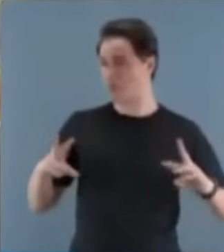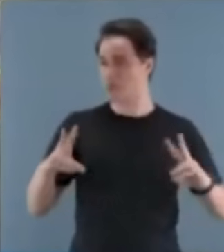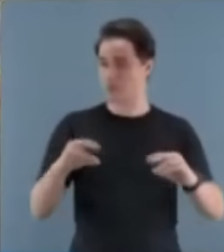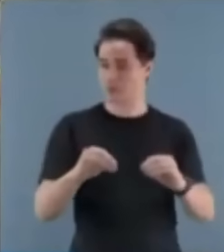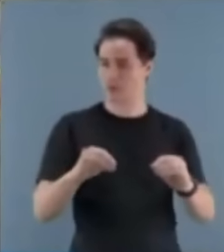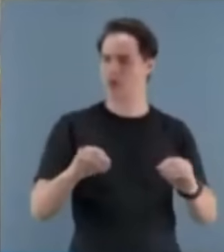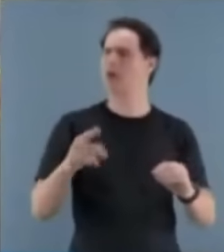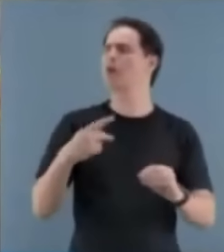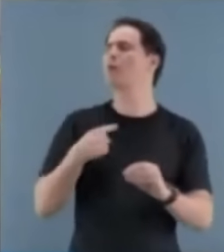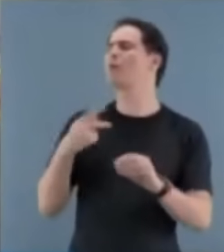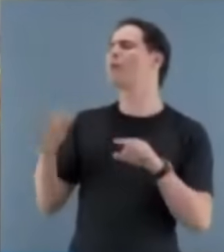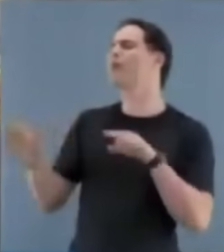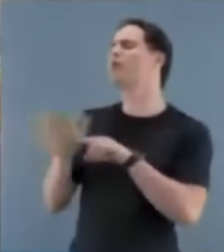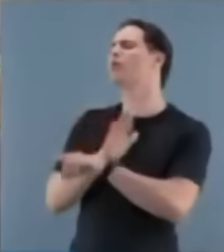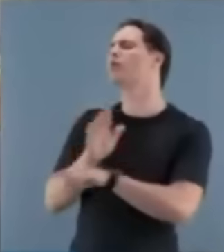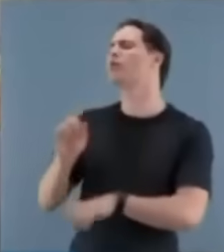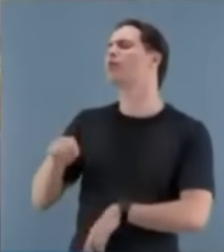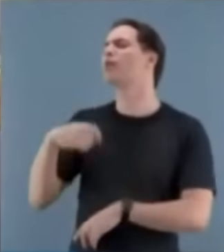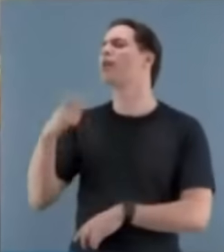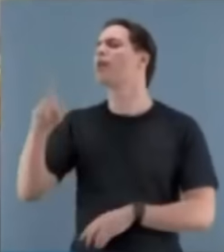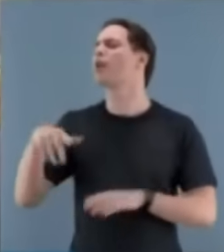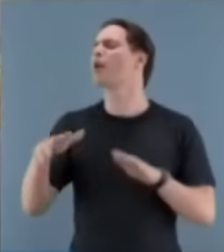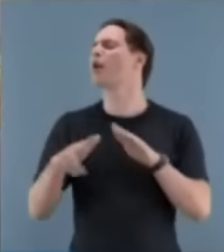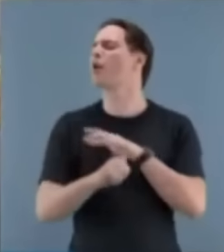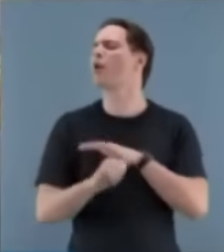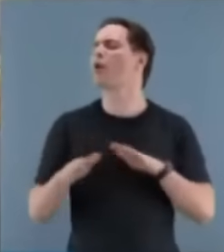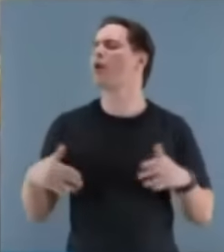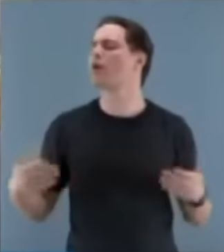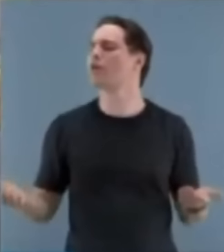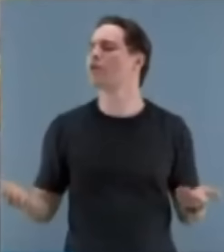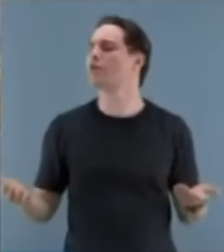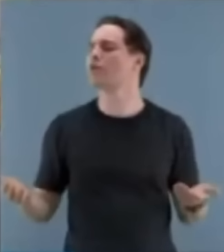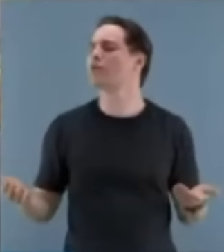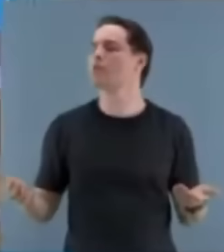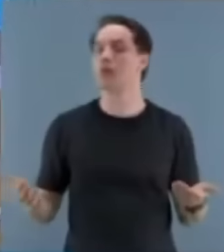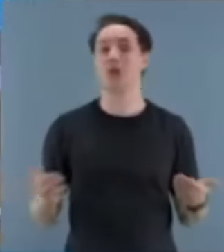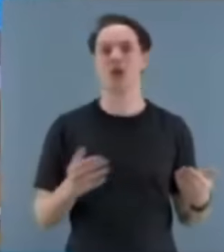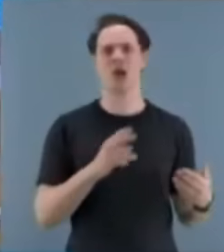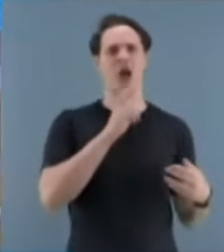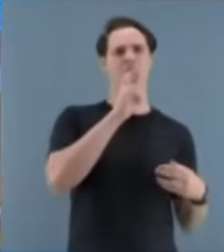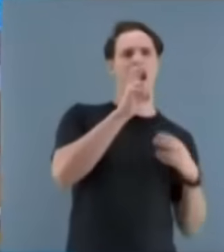quem são os ladrões? Quem são os ladrões?